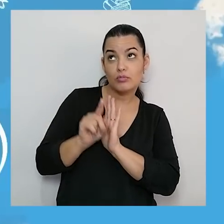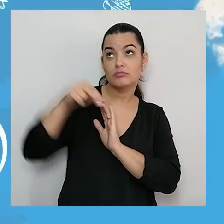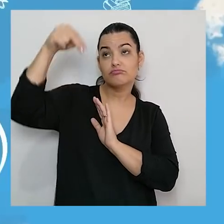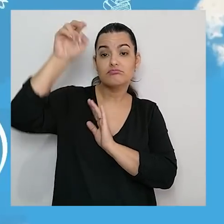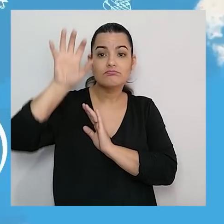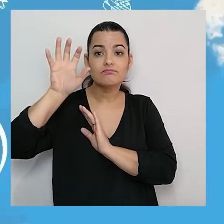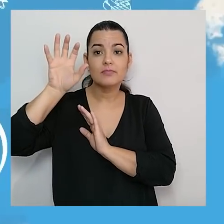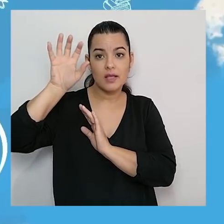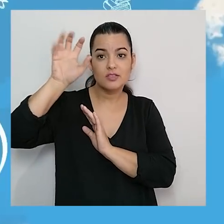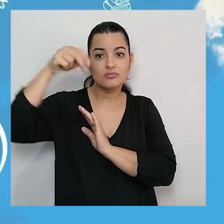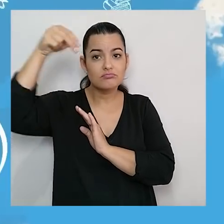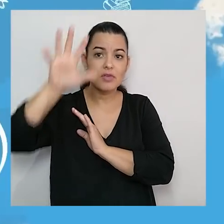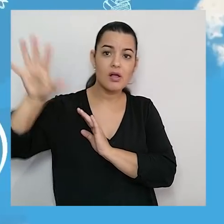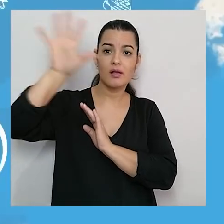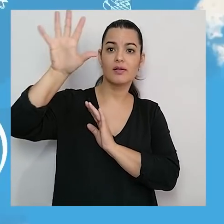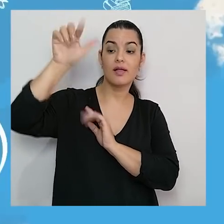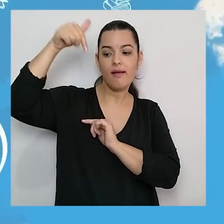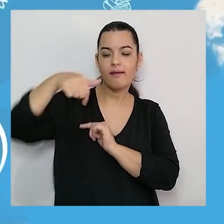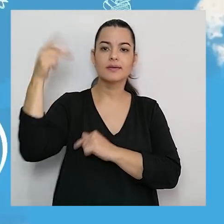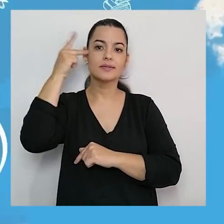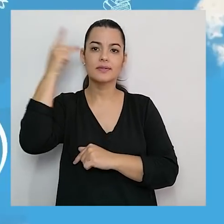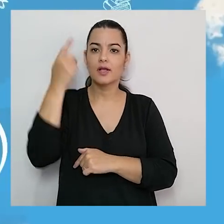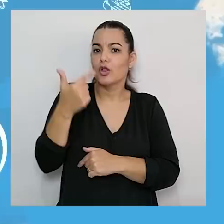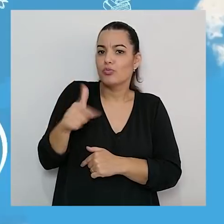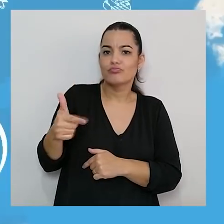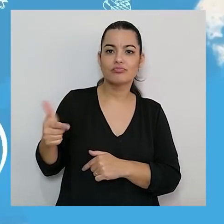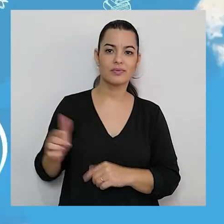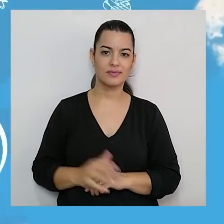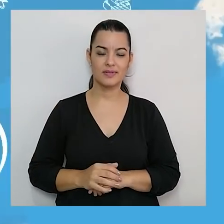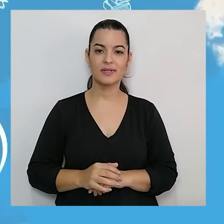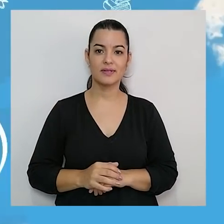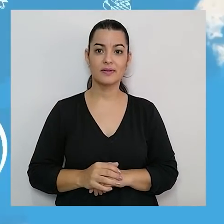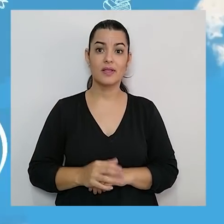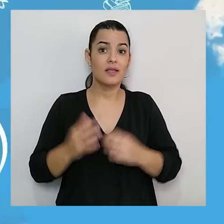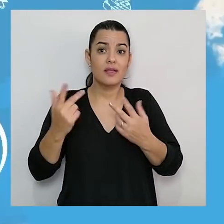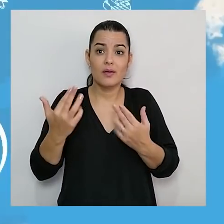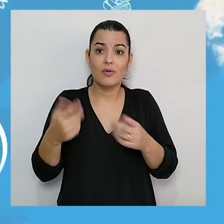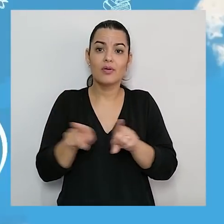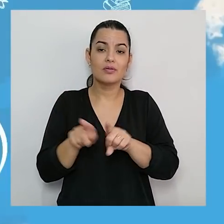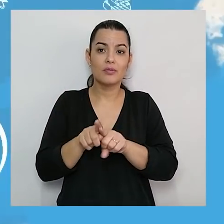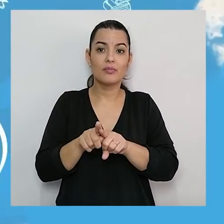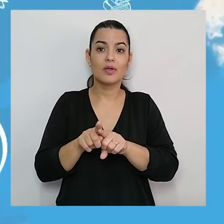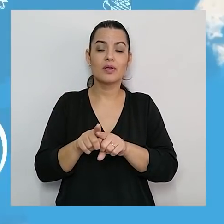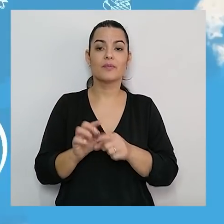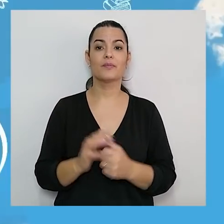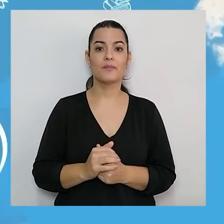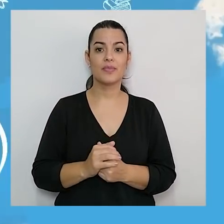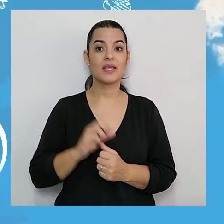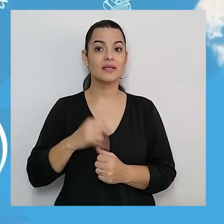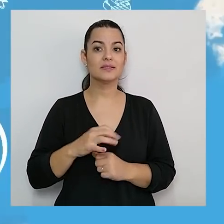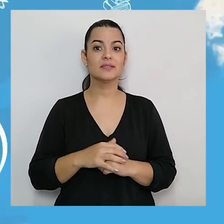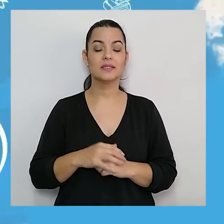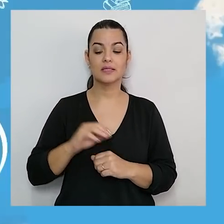da região Nordeste que não aparecem aqui na região Sudeste. E a mesma coisa pode